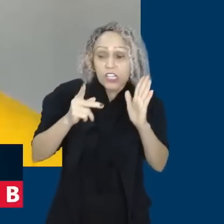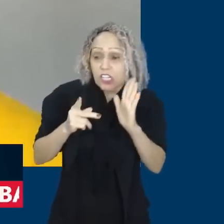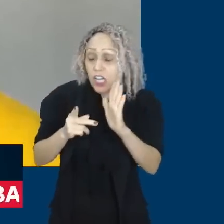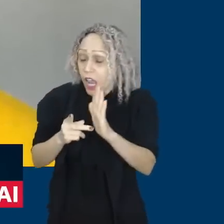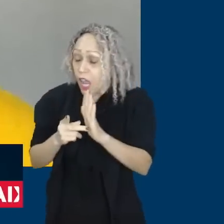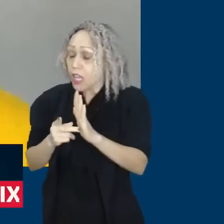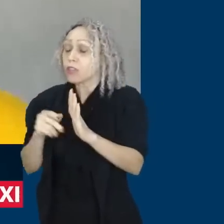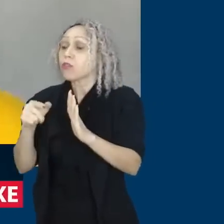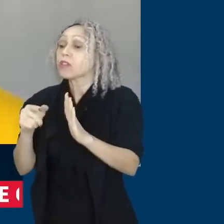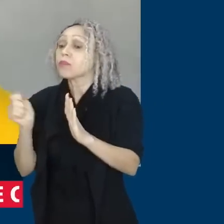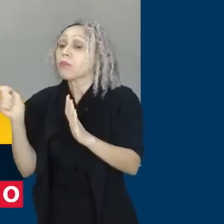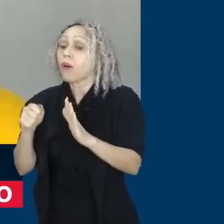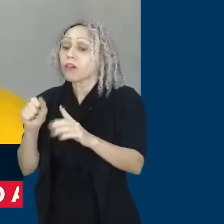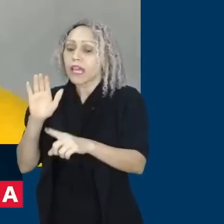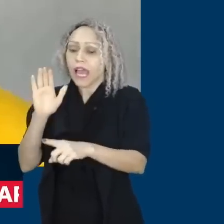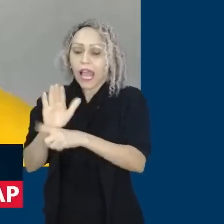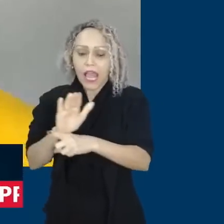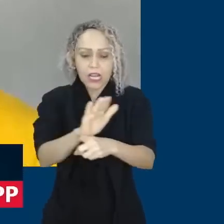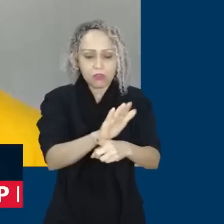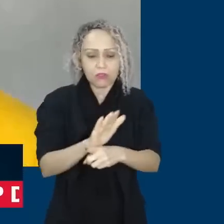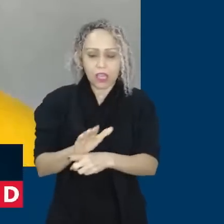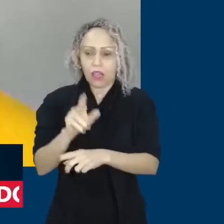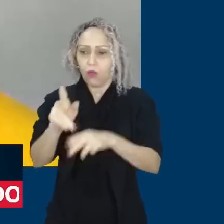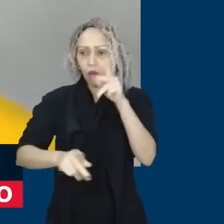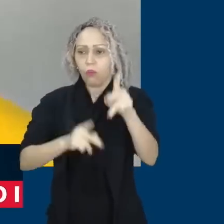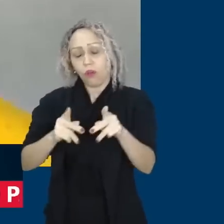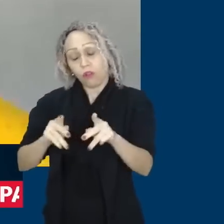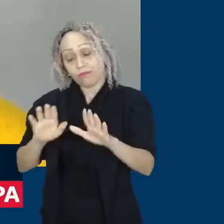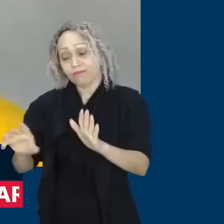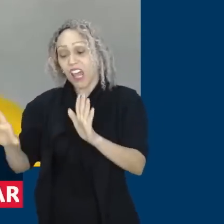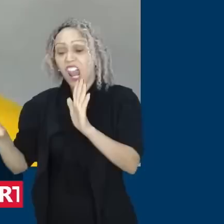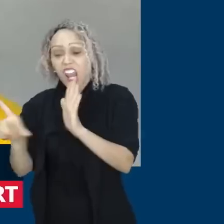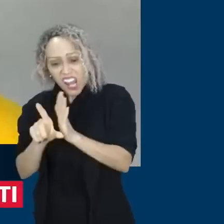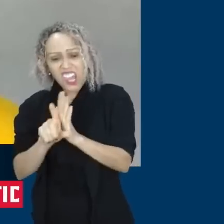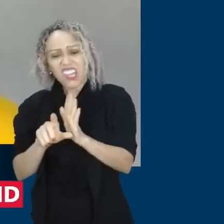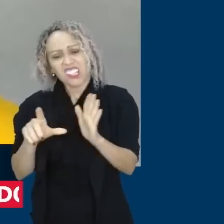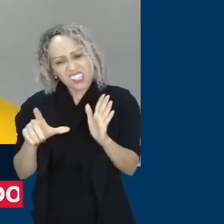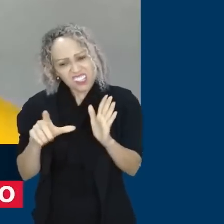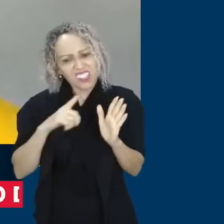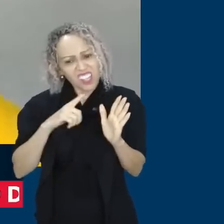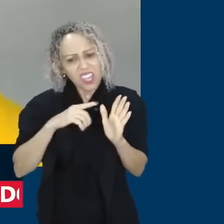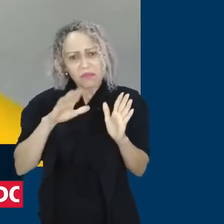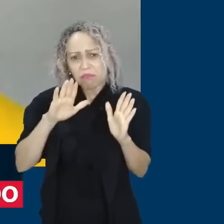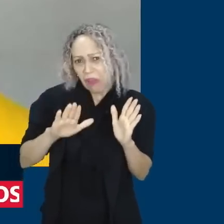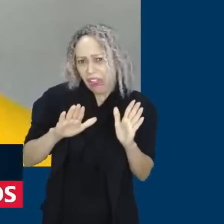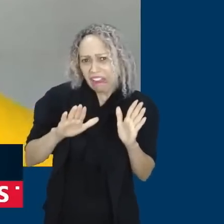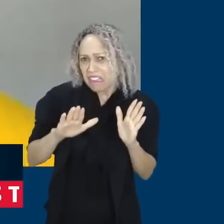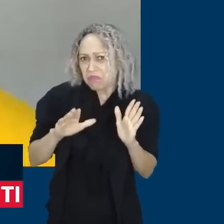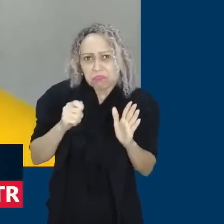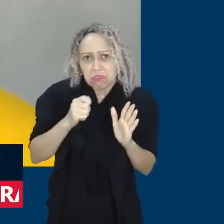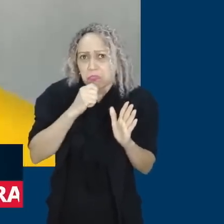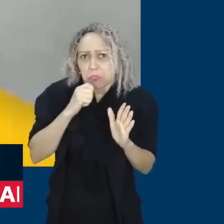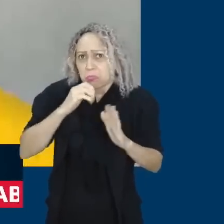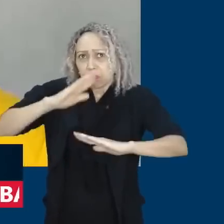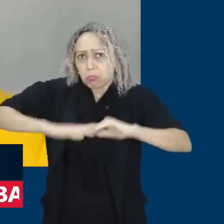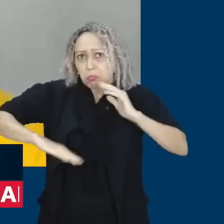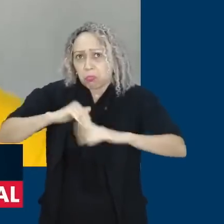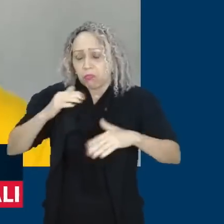povo, leis que já existem, mas não são executadas, né? Então, tudo isso nos ajuda aí a